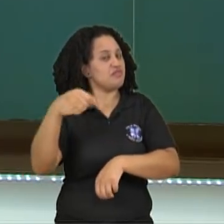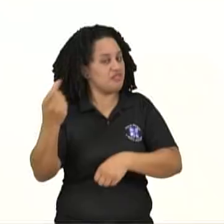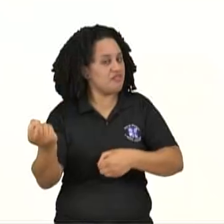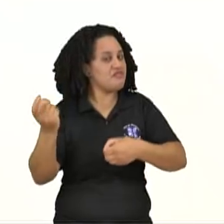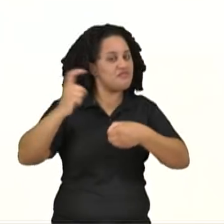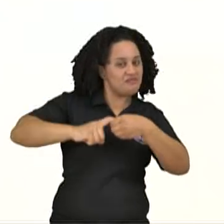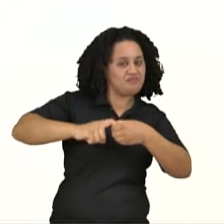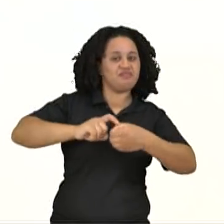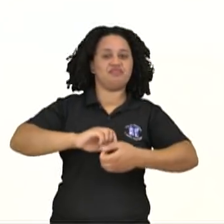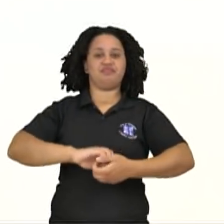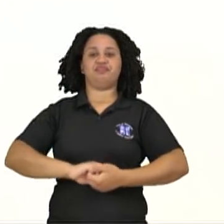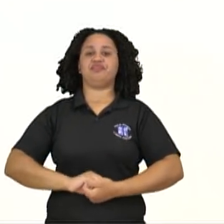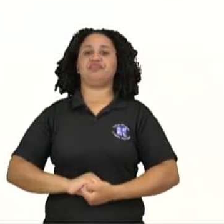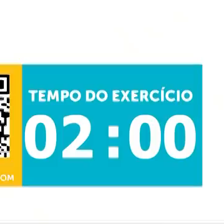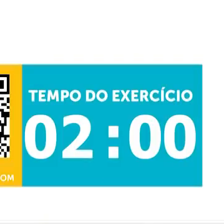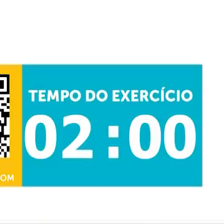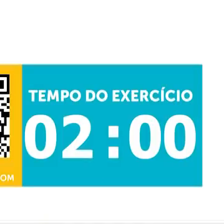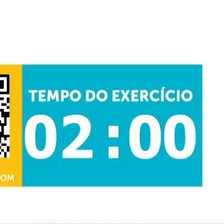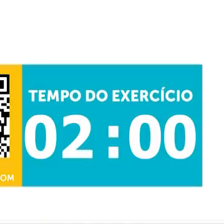voltamos.